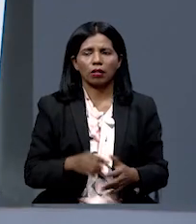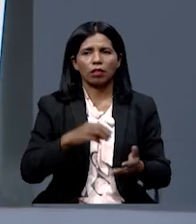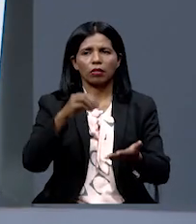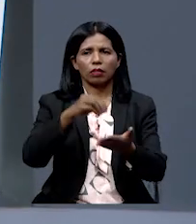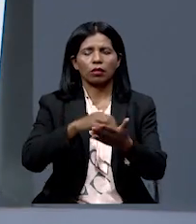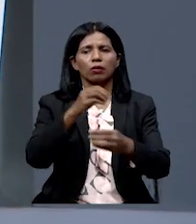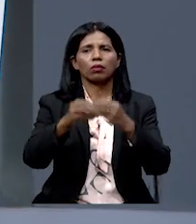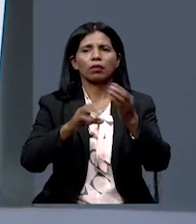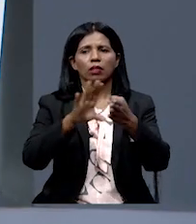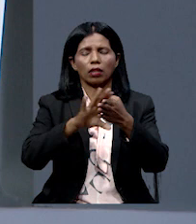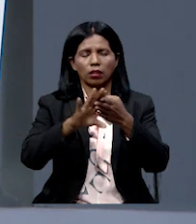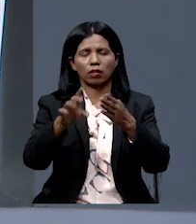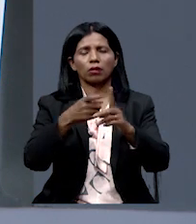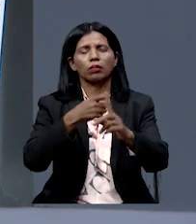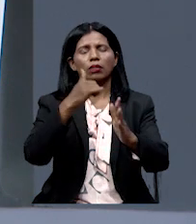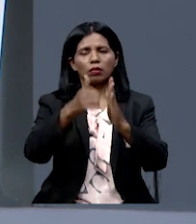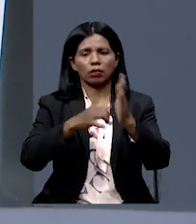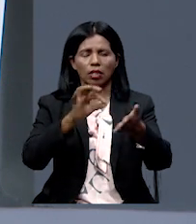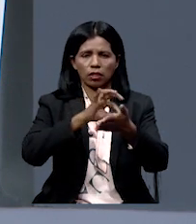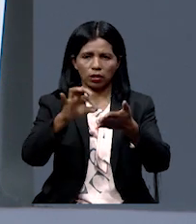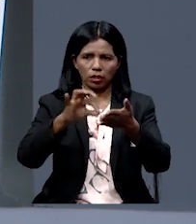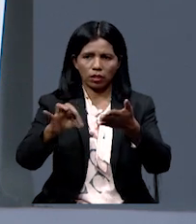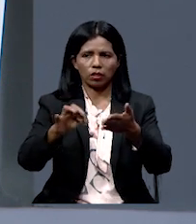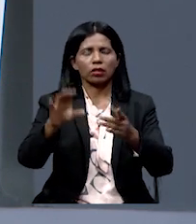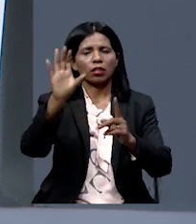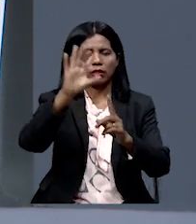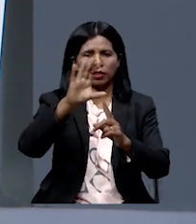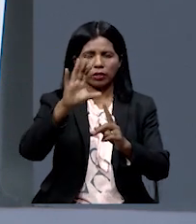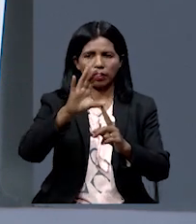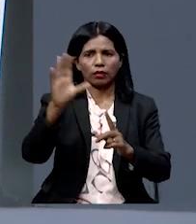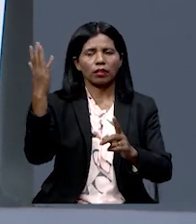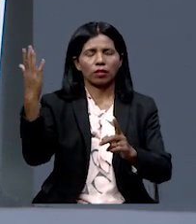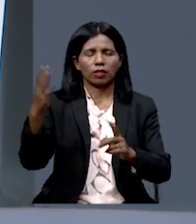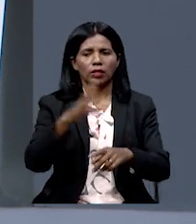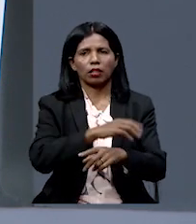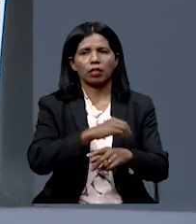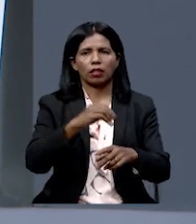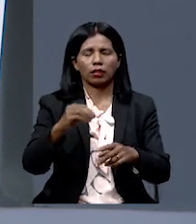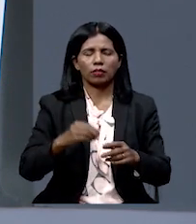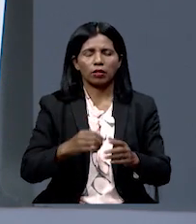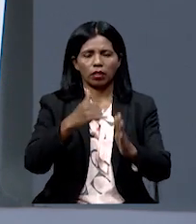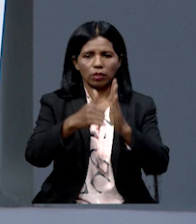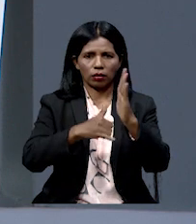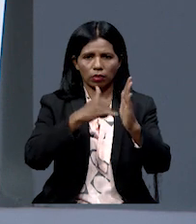ang karta husi YouTube. Nebe asina husi chefe, ka her, iha ingles ira den head of YouTube,